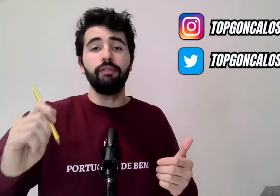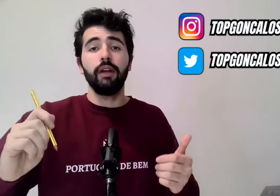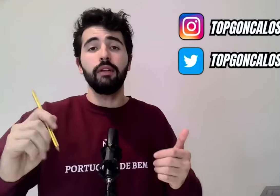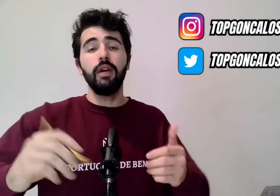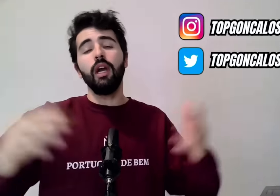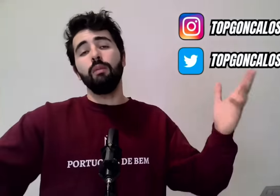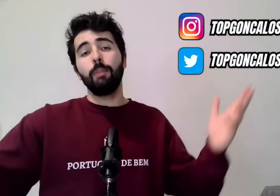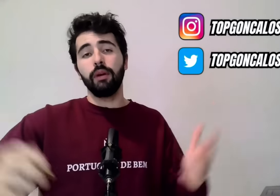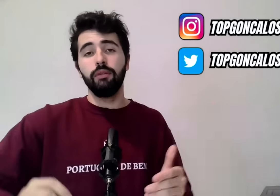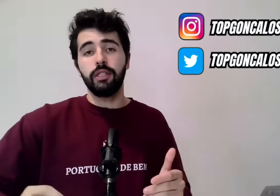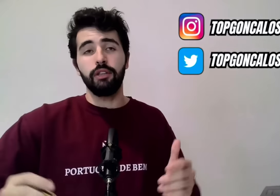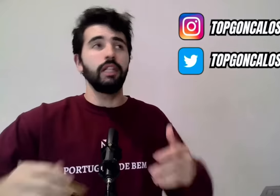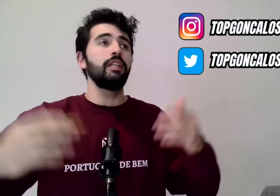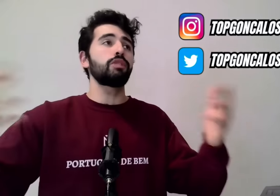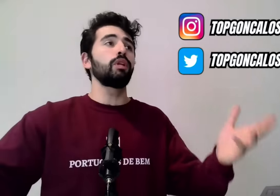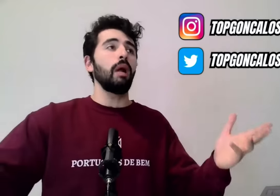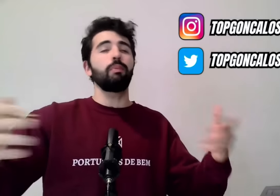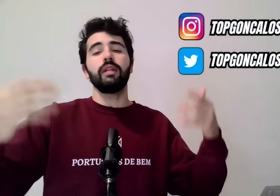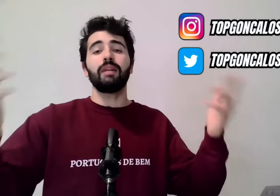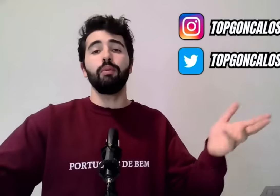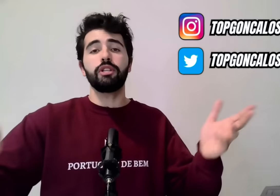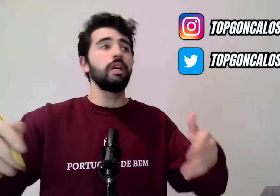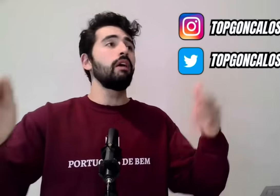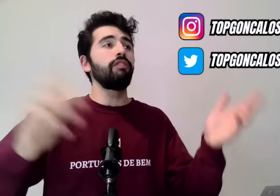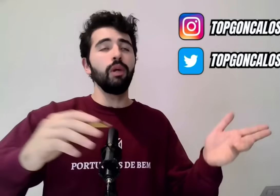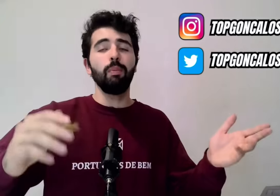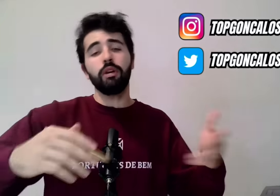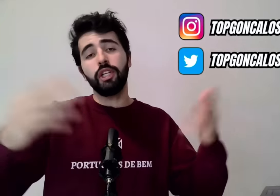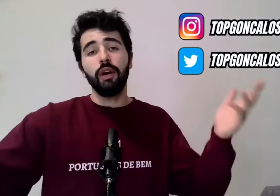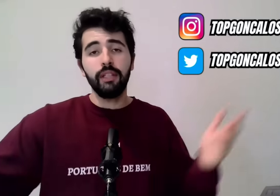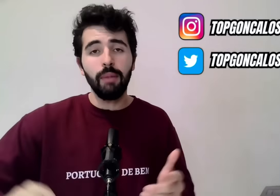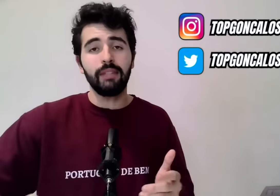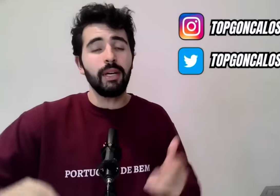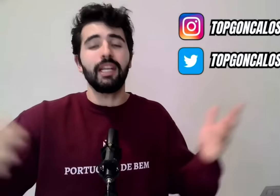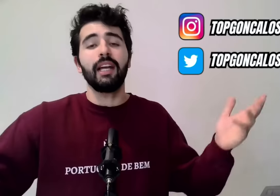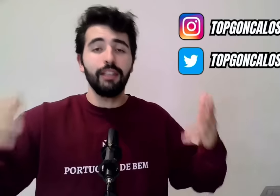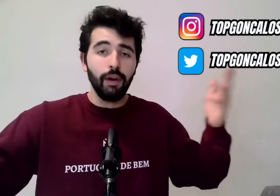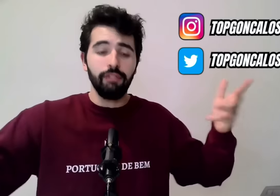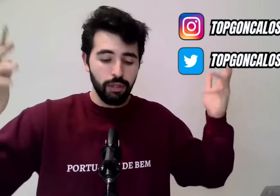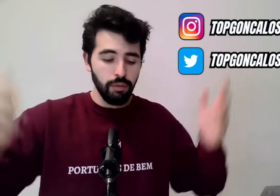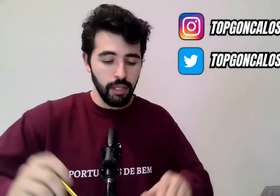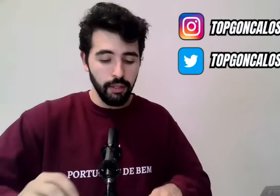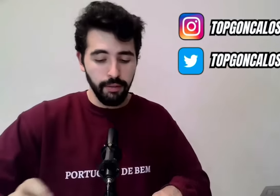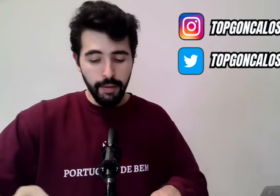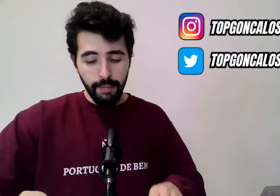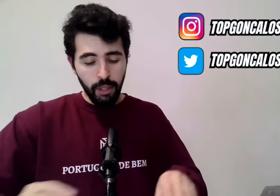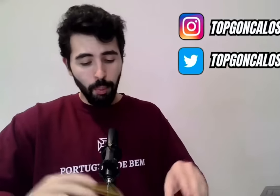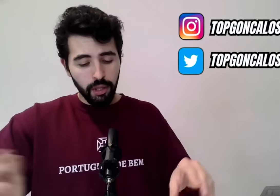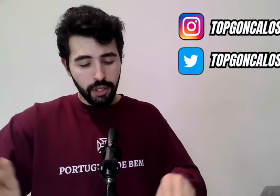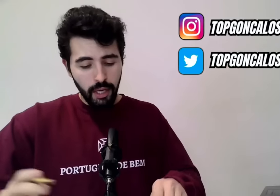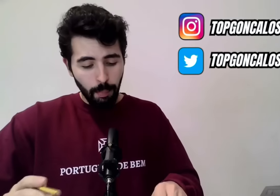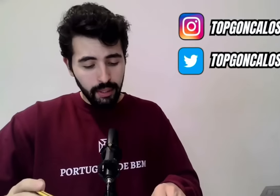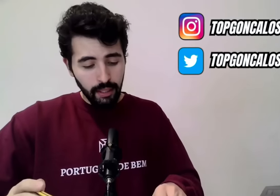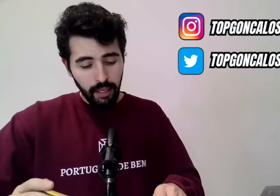filha no privado é como o Pedro nundo Santos sentia-se muito mal por andar de Porche vendeu o Porsche e agora anda de matate de Maserati não é faz todo o sentido